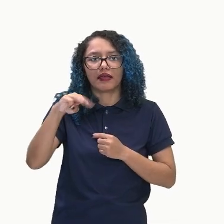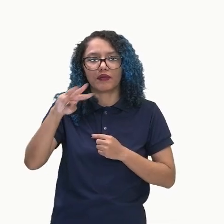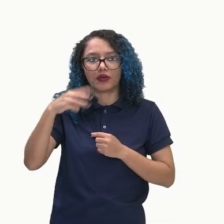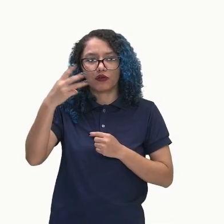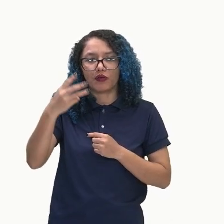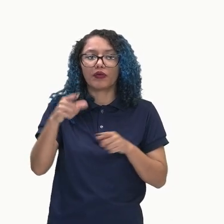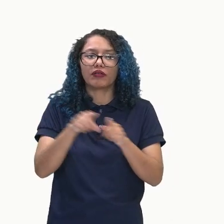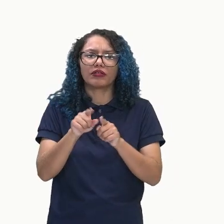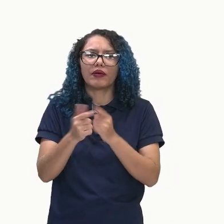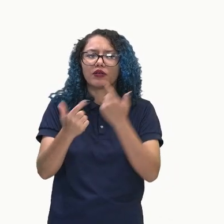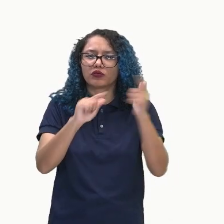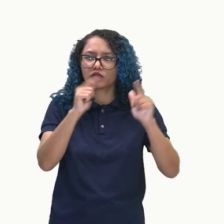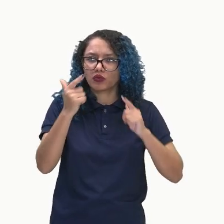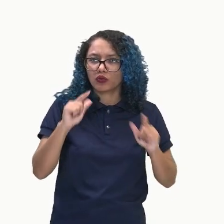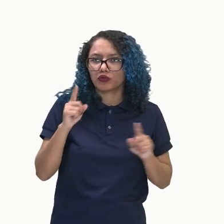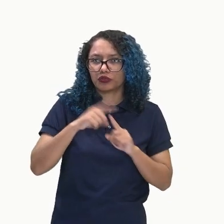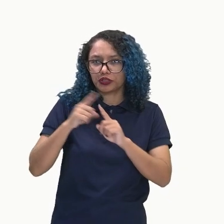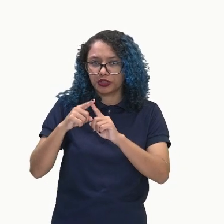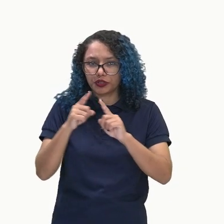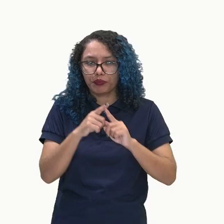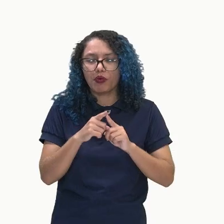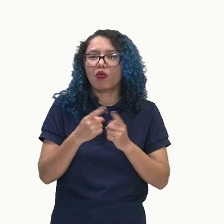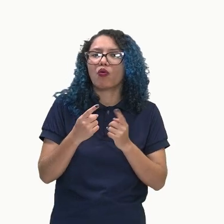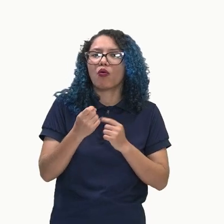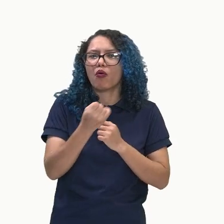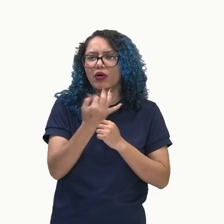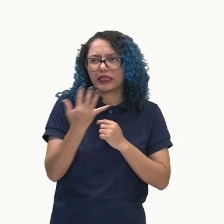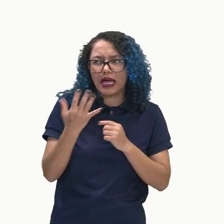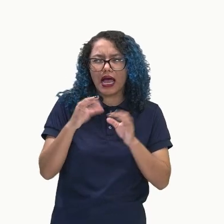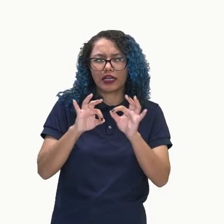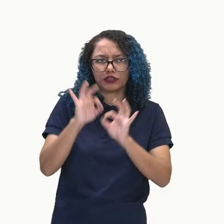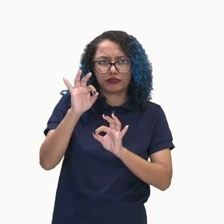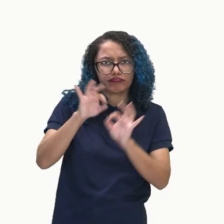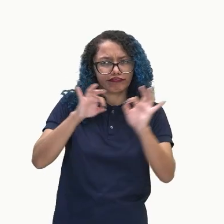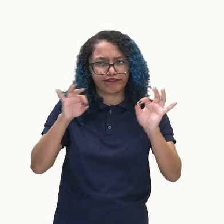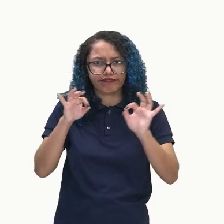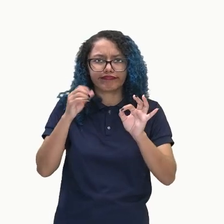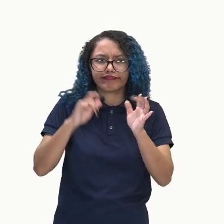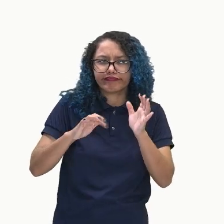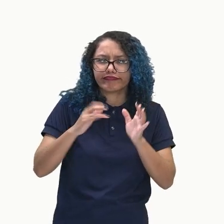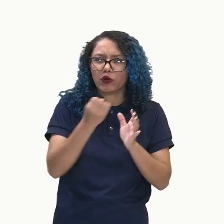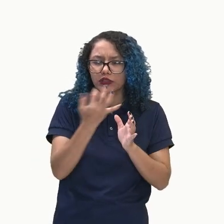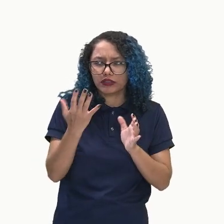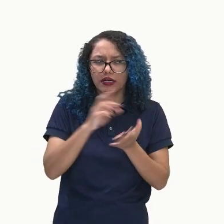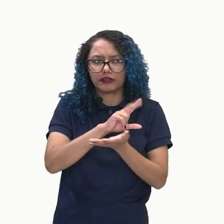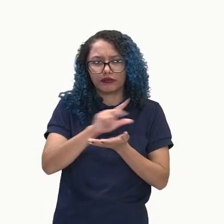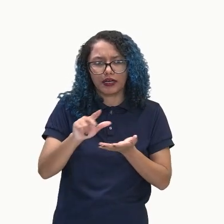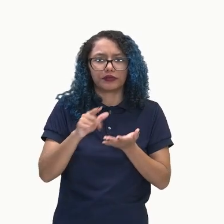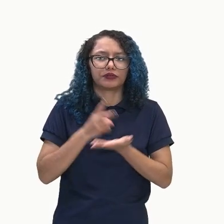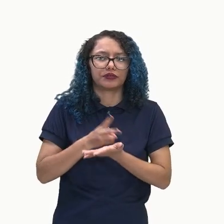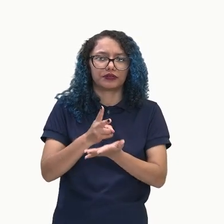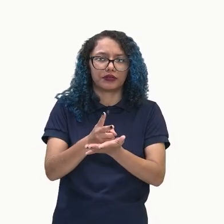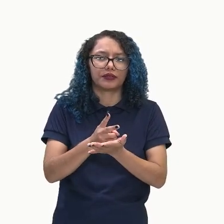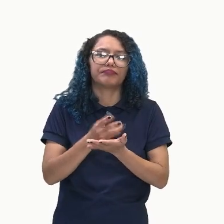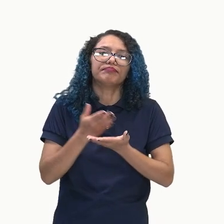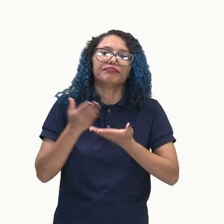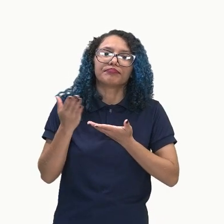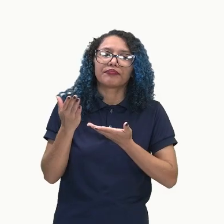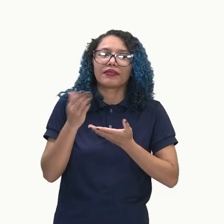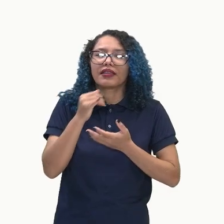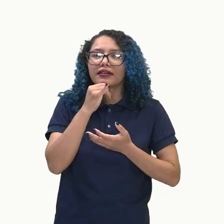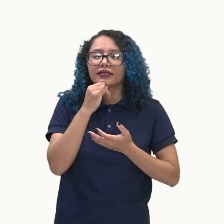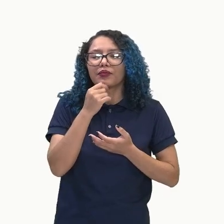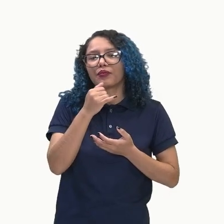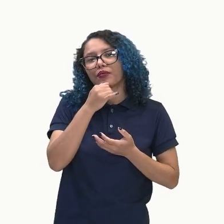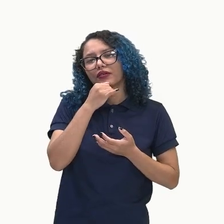vamos aqui a um exemplo. Aí, para nós trabalharmos decímetro cúbico, olha o que diz. Imagine